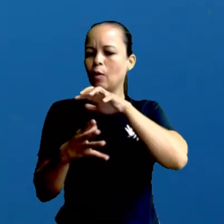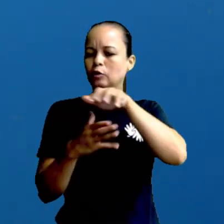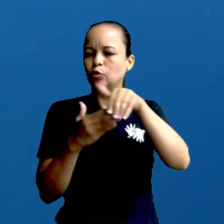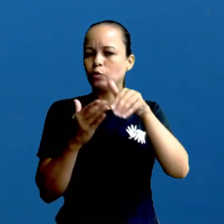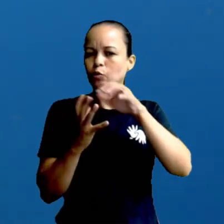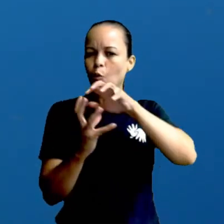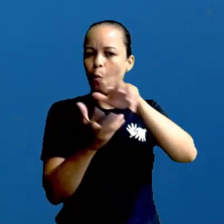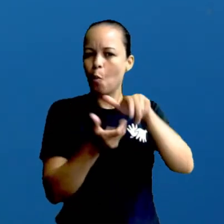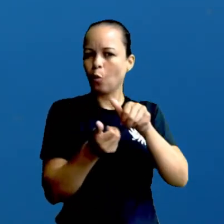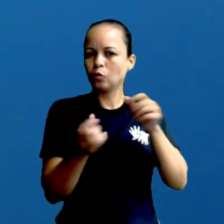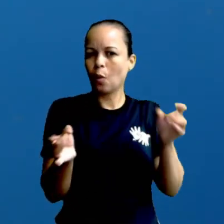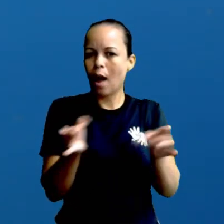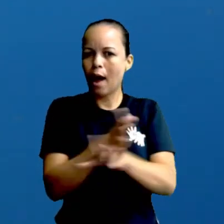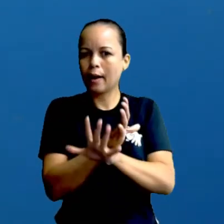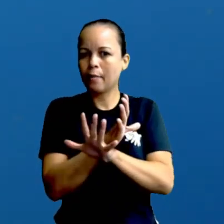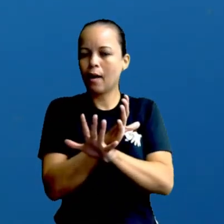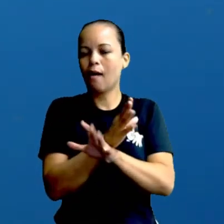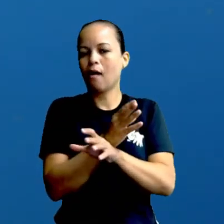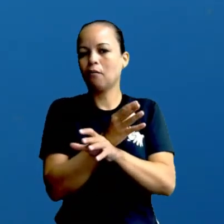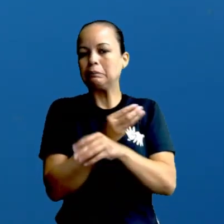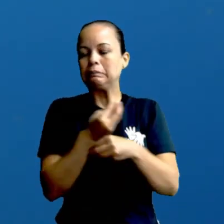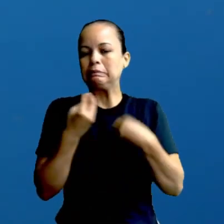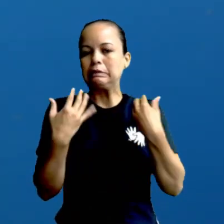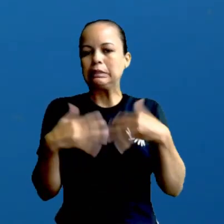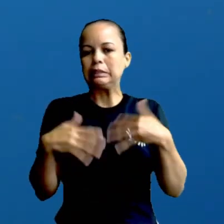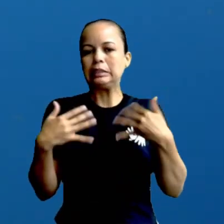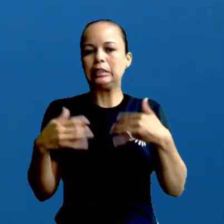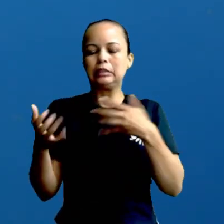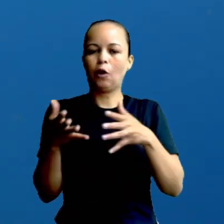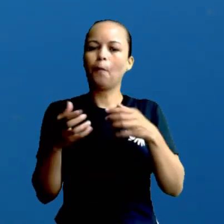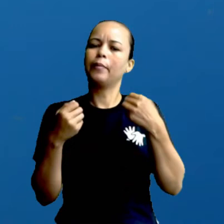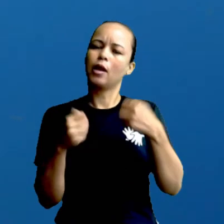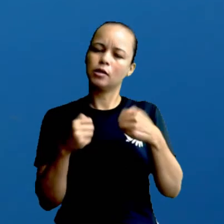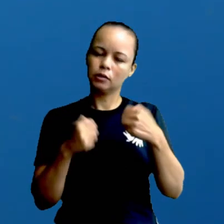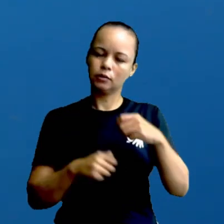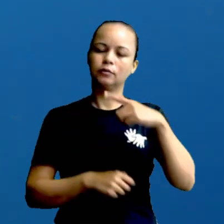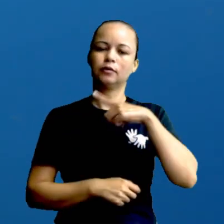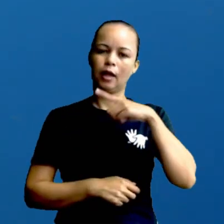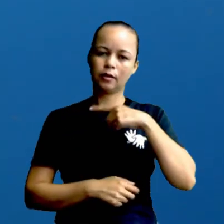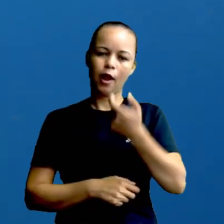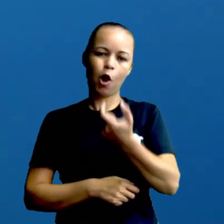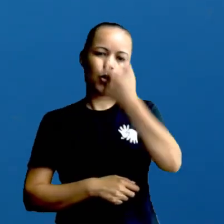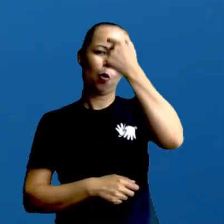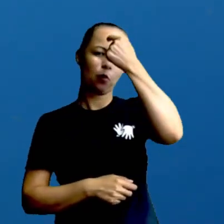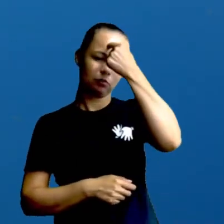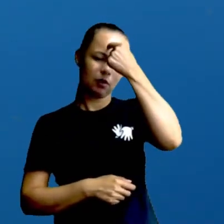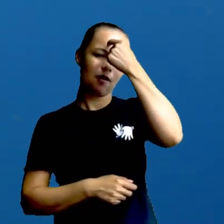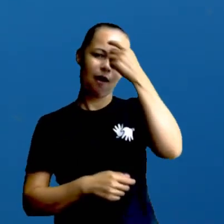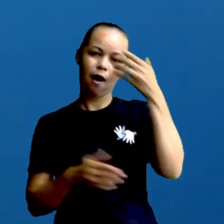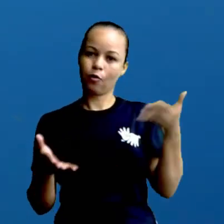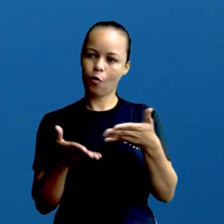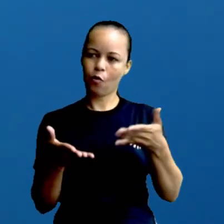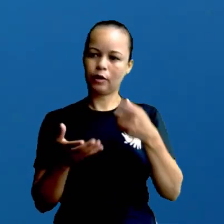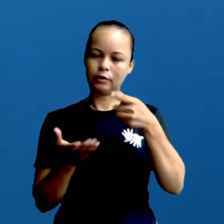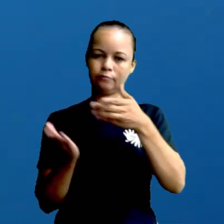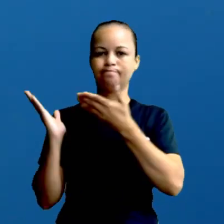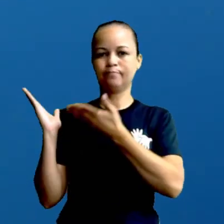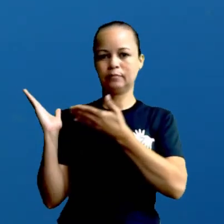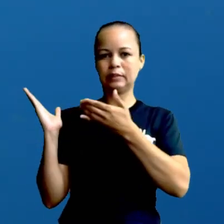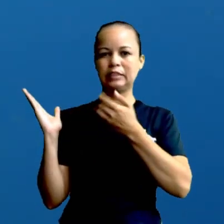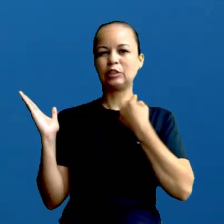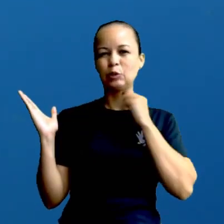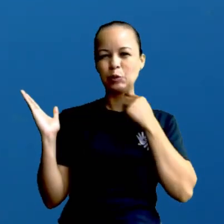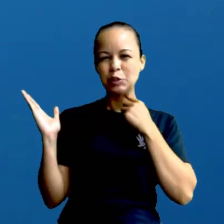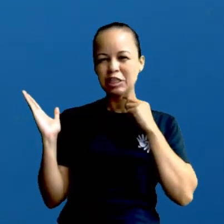é uma coisa que a gente tem que plantar agora, né? A gente tem que começar a ter consciência agora de não fazer isso aí, ó, essa sujeira toda,